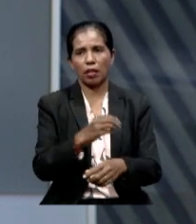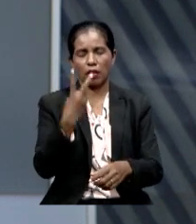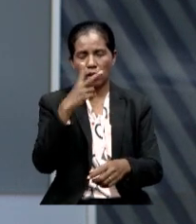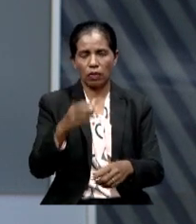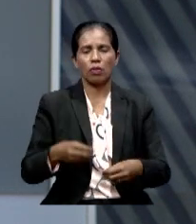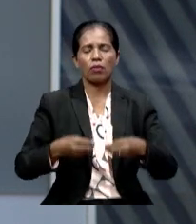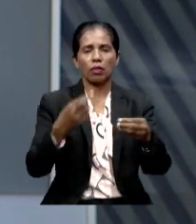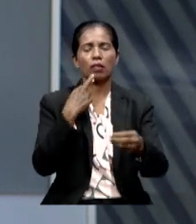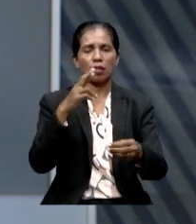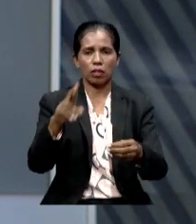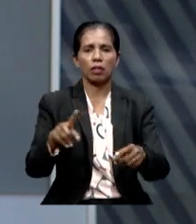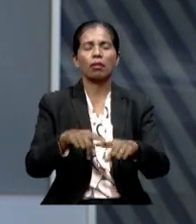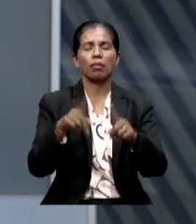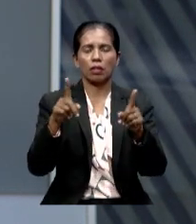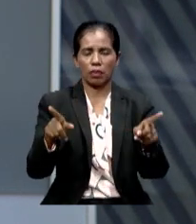resposta, mas bem, e é